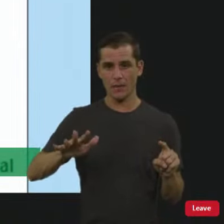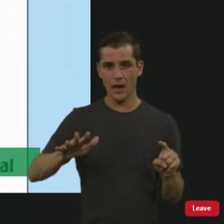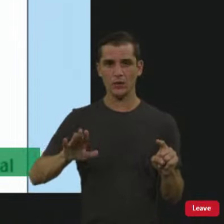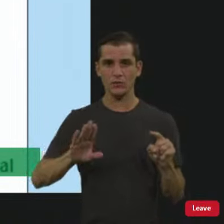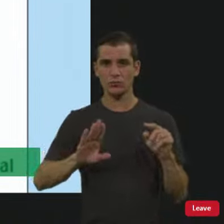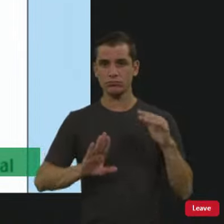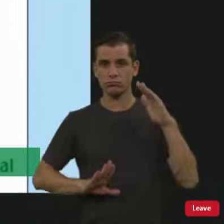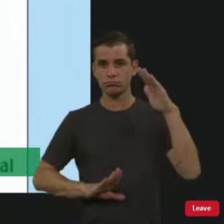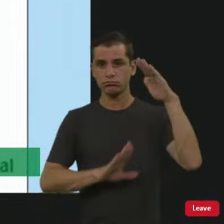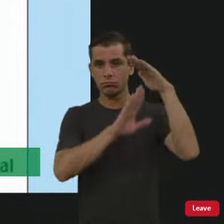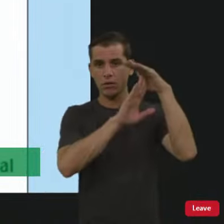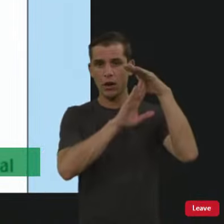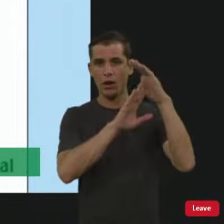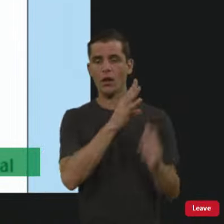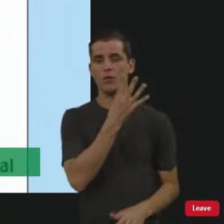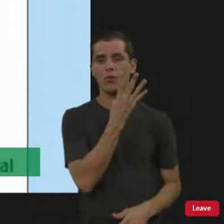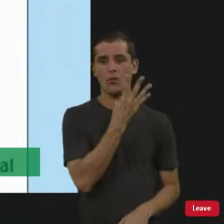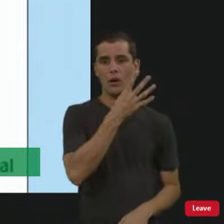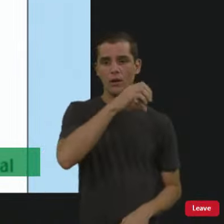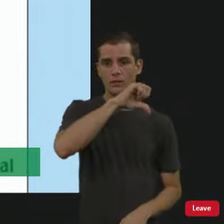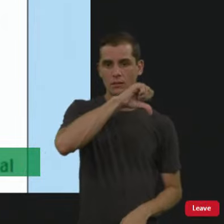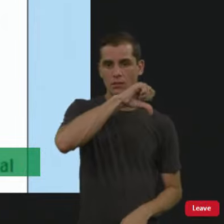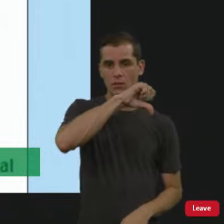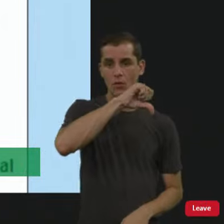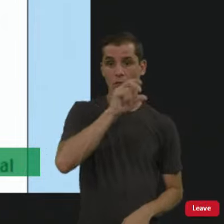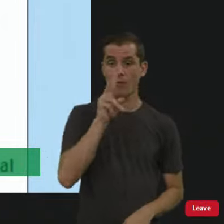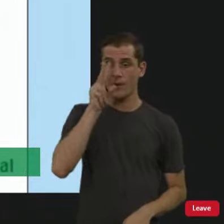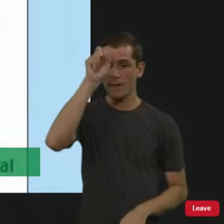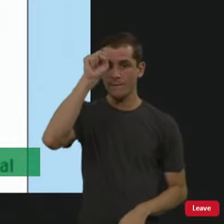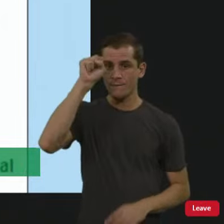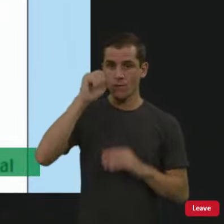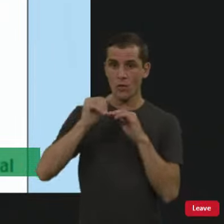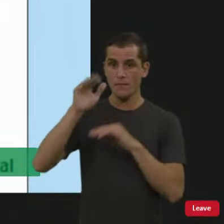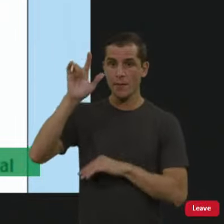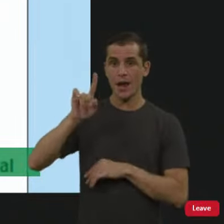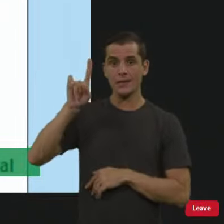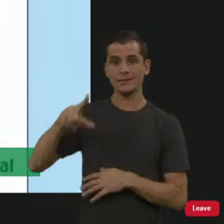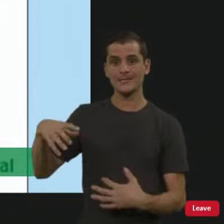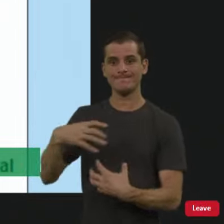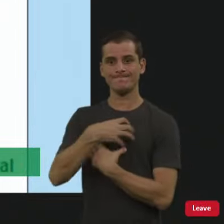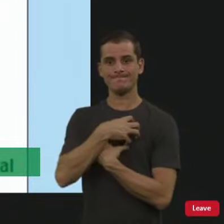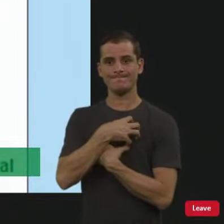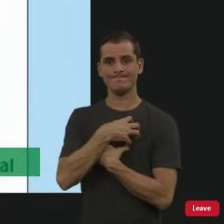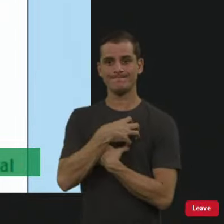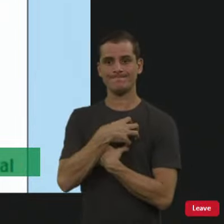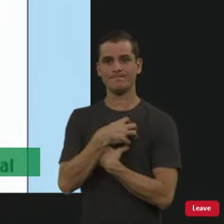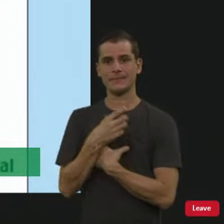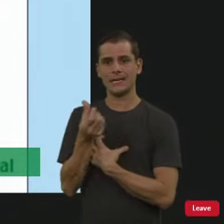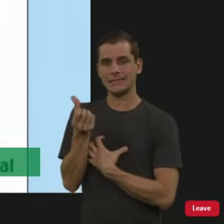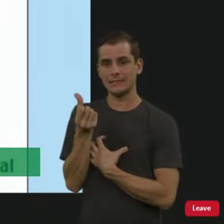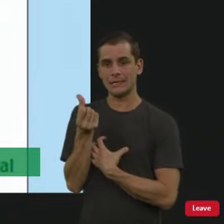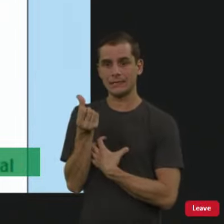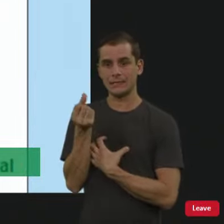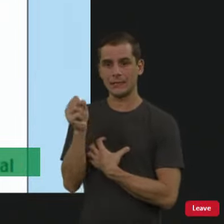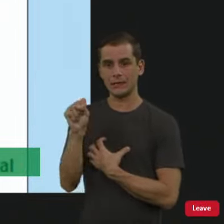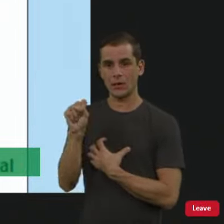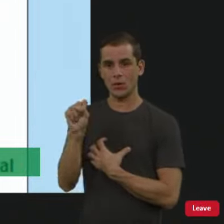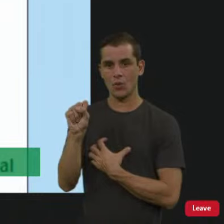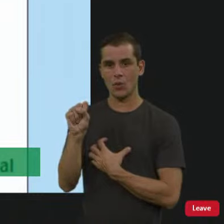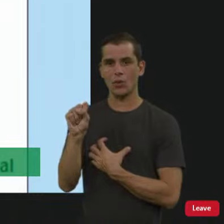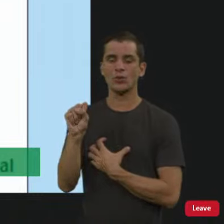de 49. E o mais forte foi o sentimento com 68. Esse sentimento é o